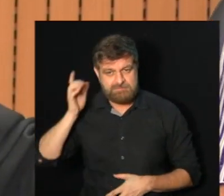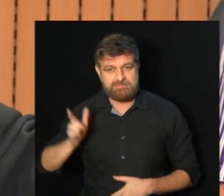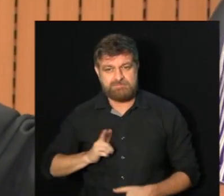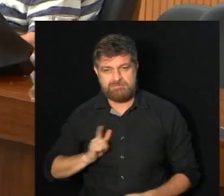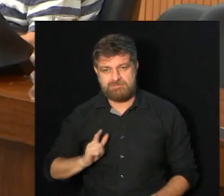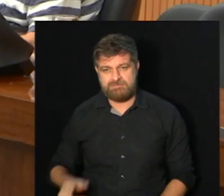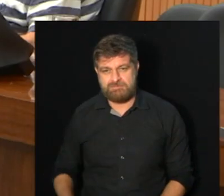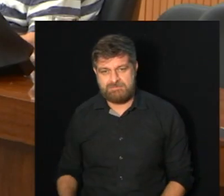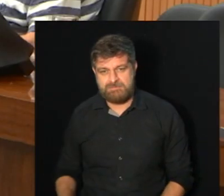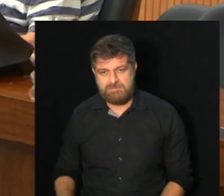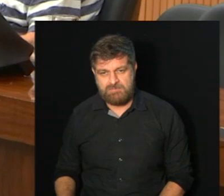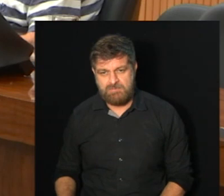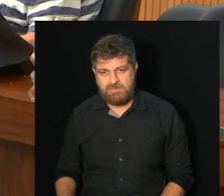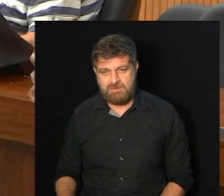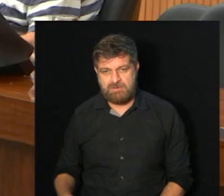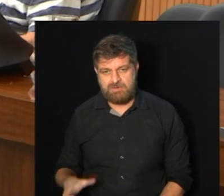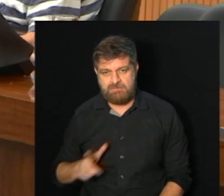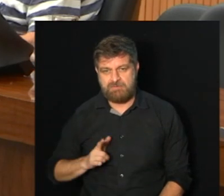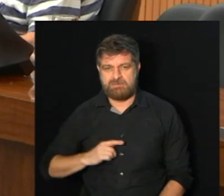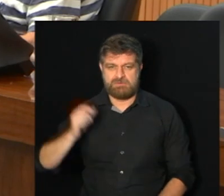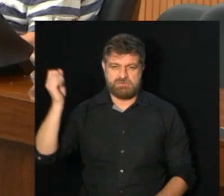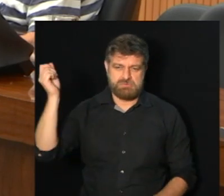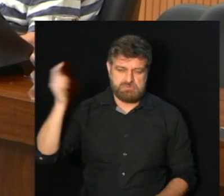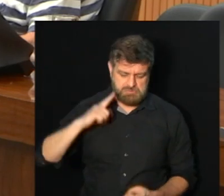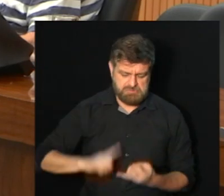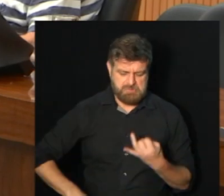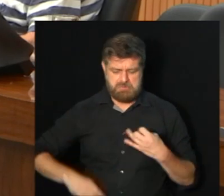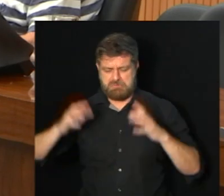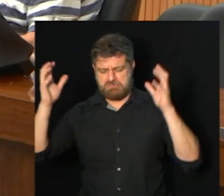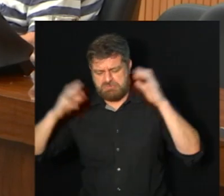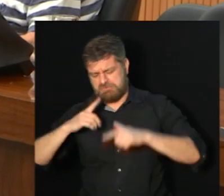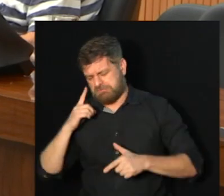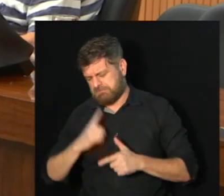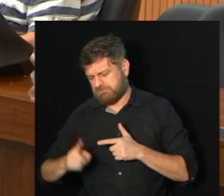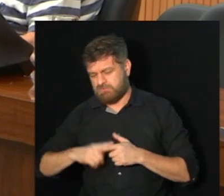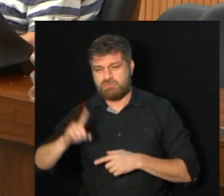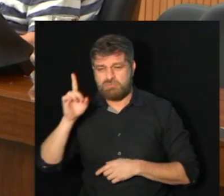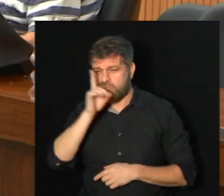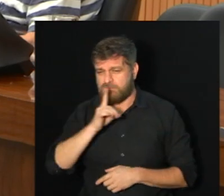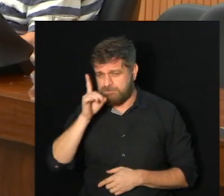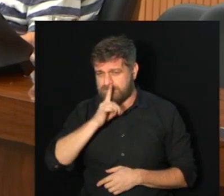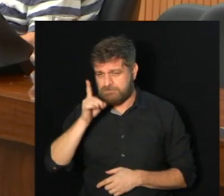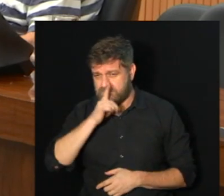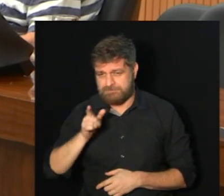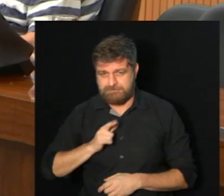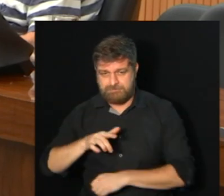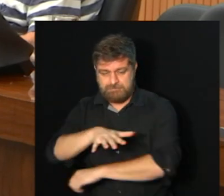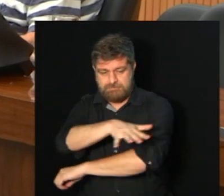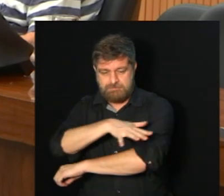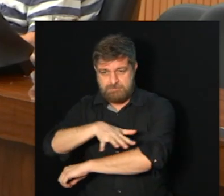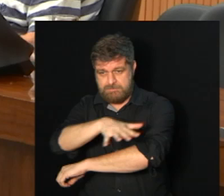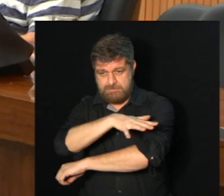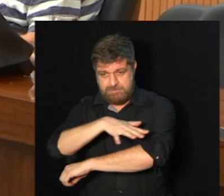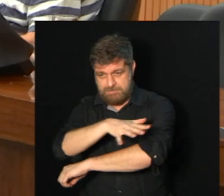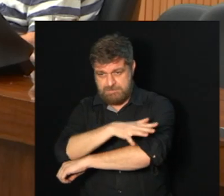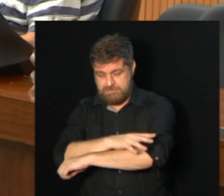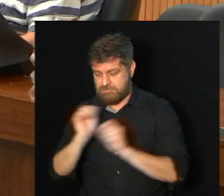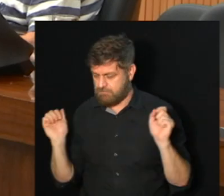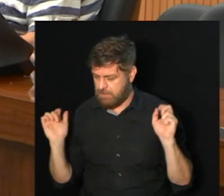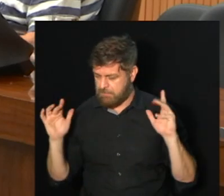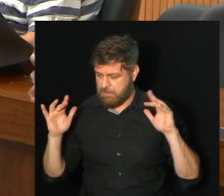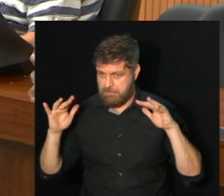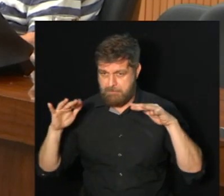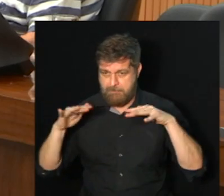encontra faça sol, chuva, todos os domingos na Praça Silvia Rego, ali